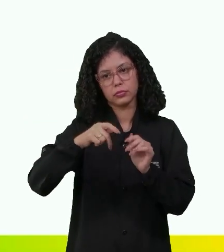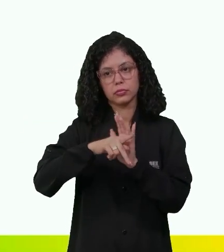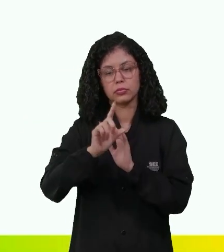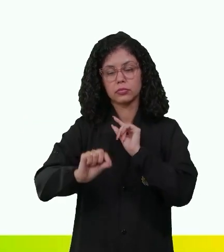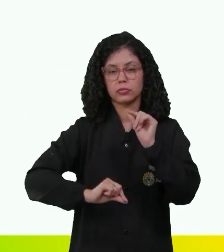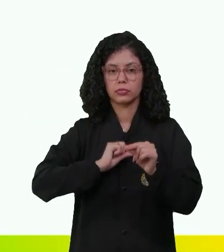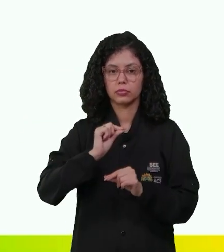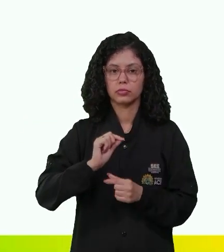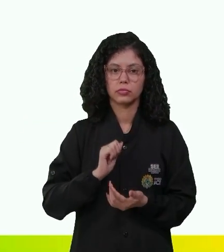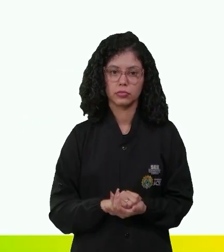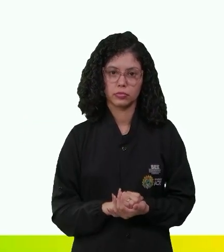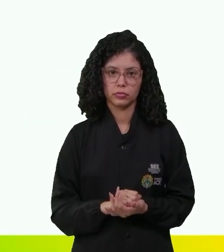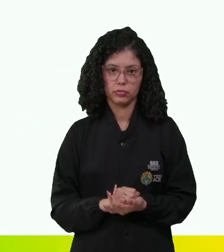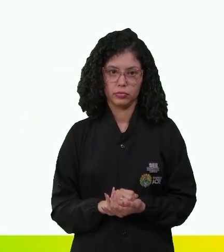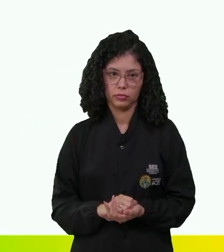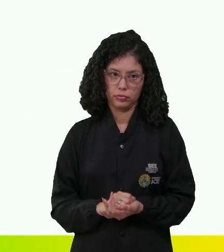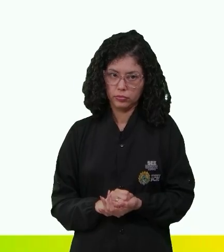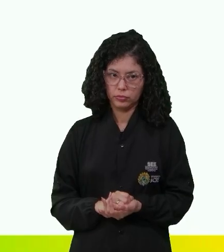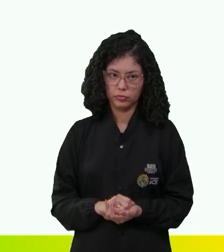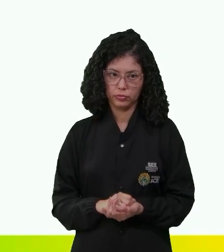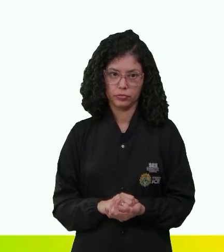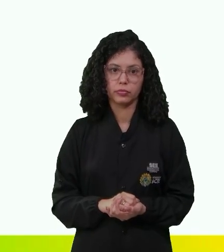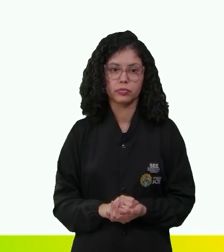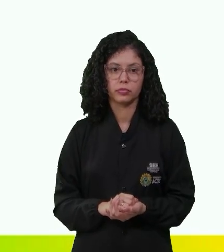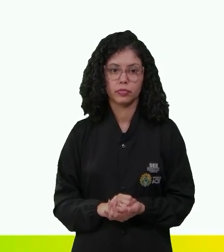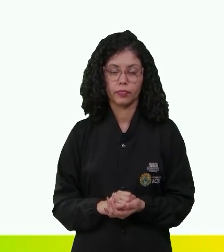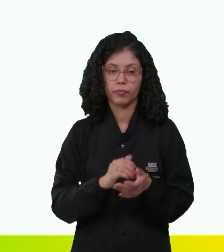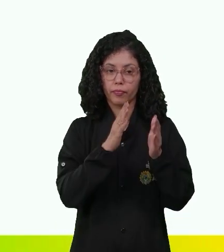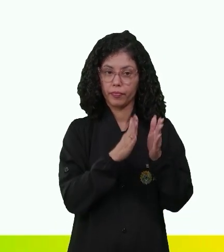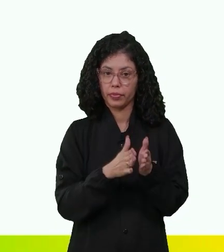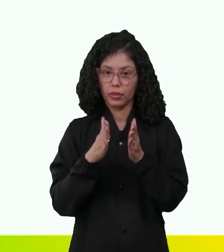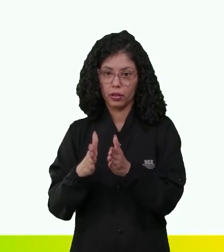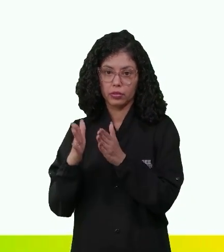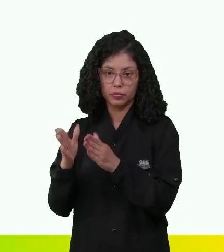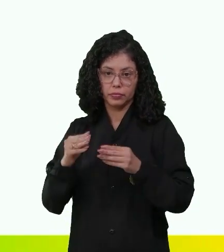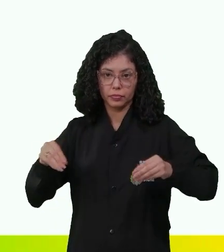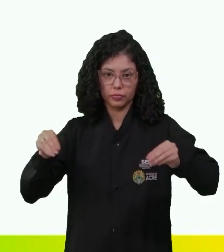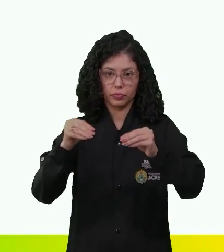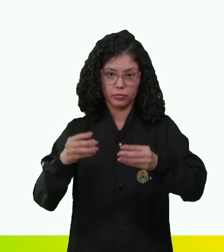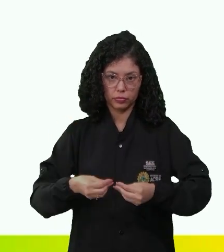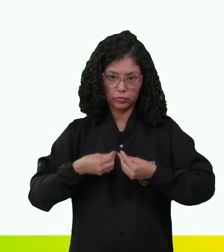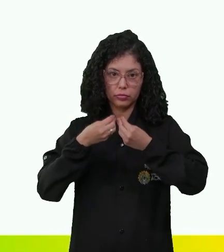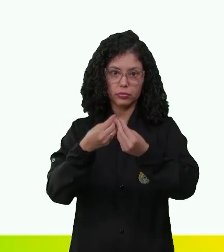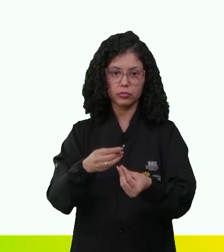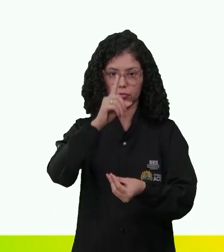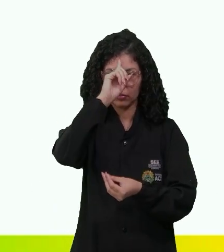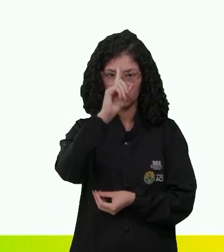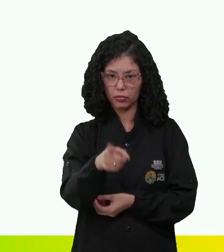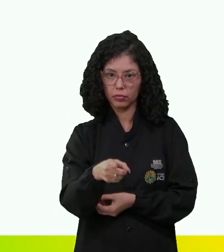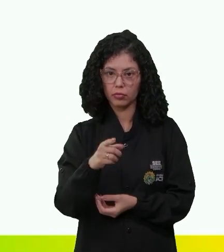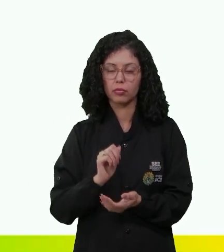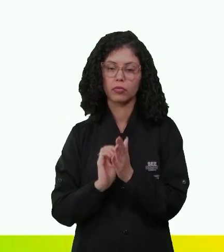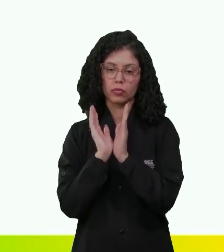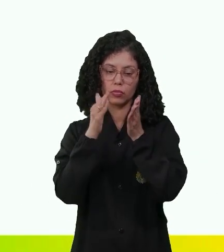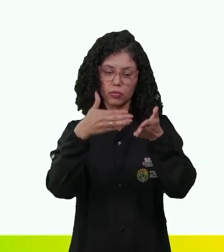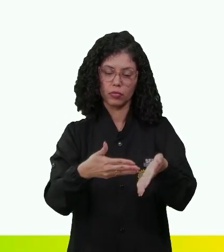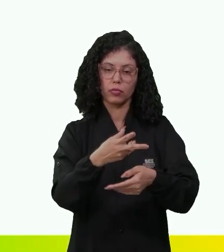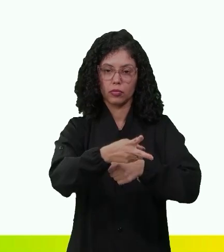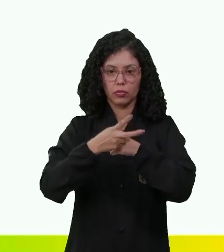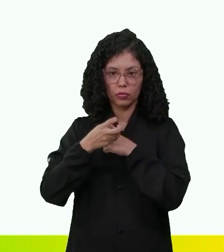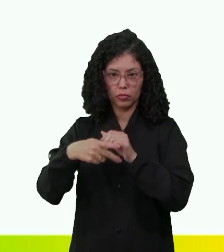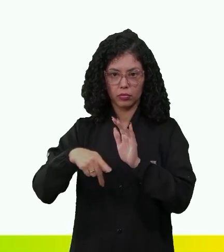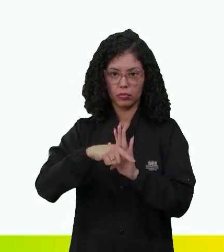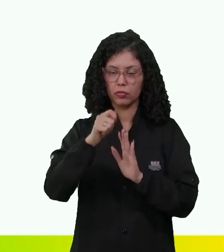que foram as capitanias hereditárias. Aquelas faixas de terras doadas a um donatário com o objetivo de